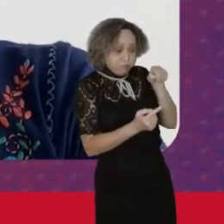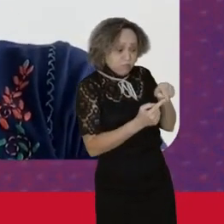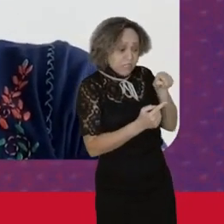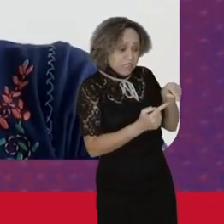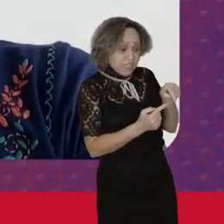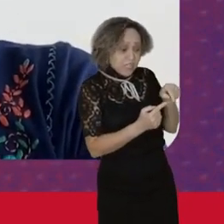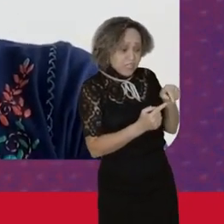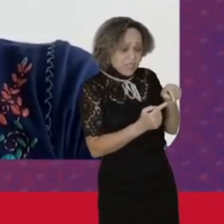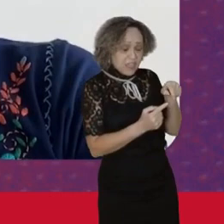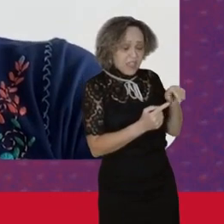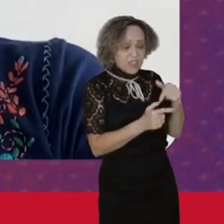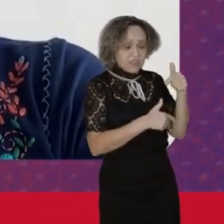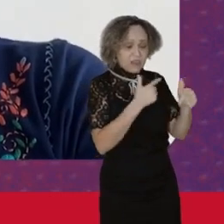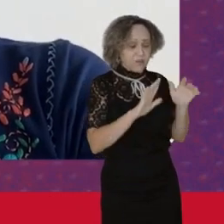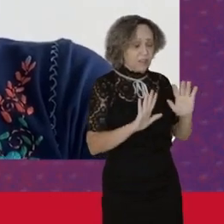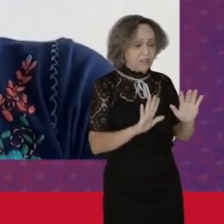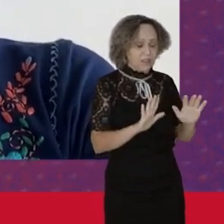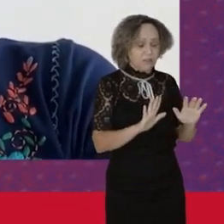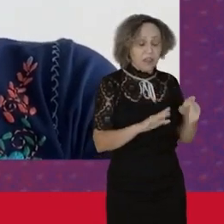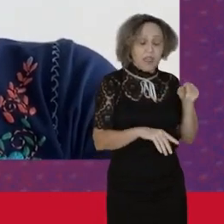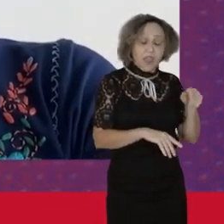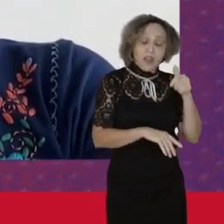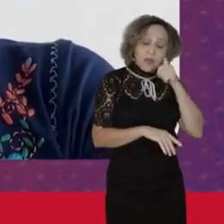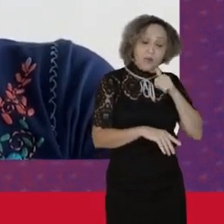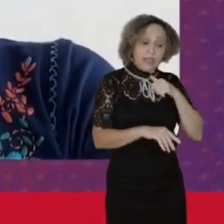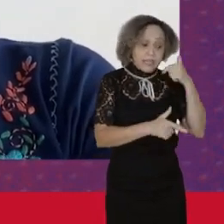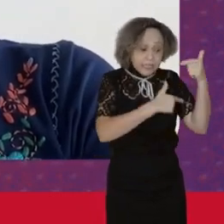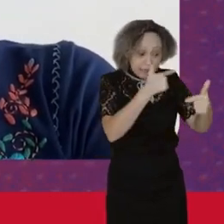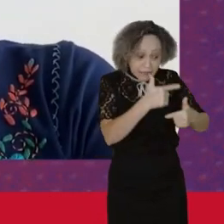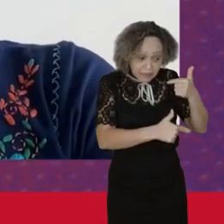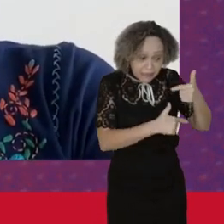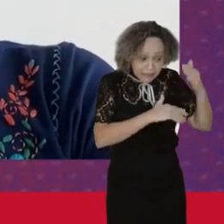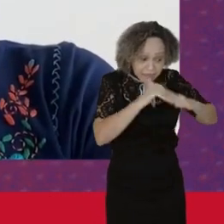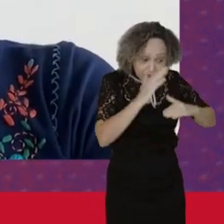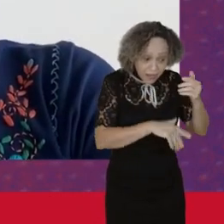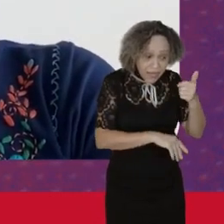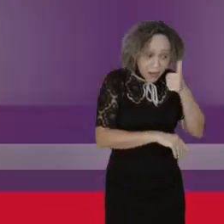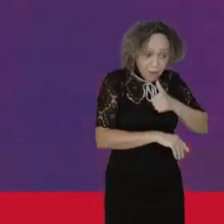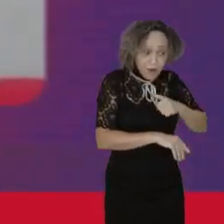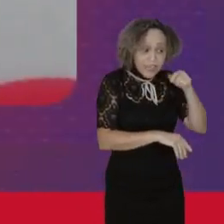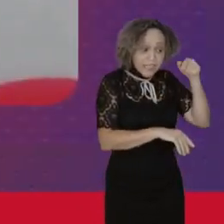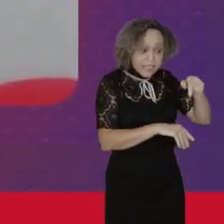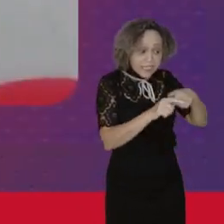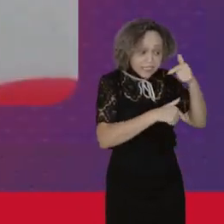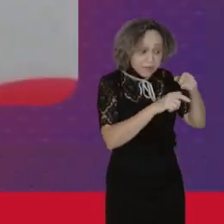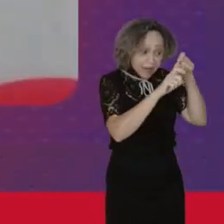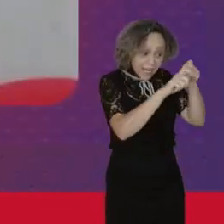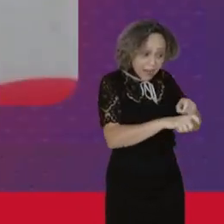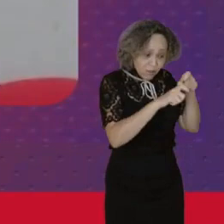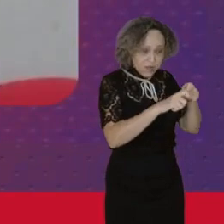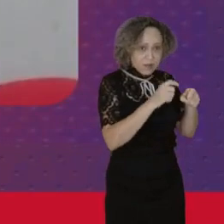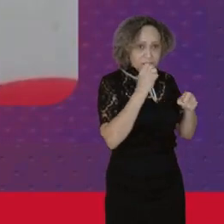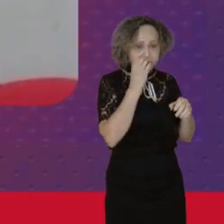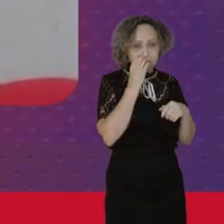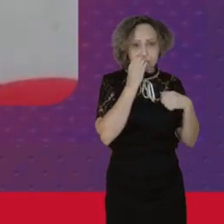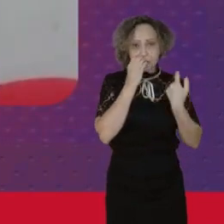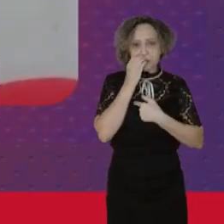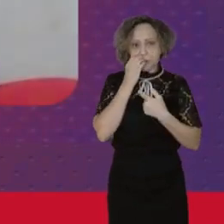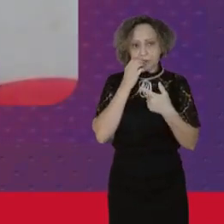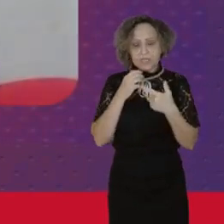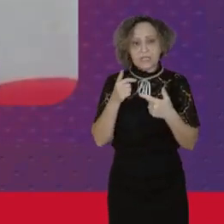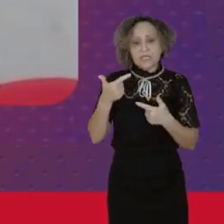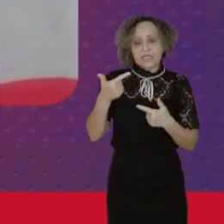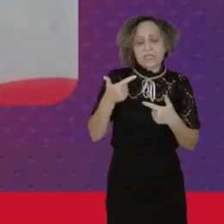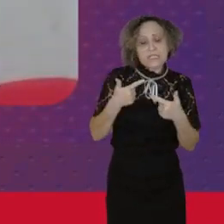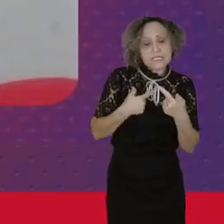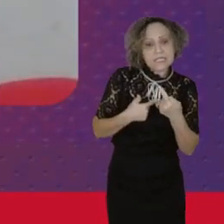o reconhecimento da sua condição de trabalhadora, de mulher rural. Nós somos 70% dos cooperados,